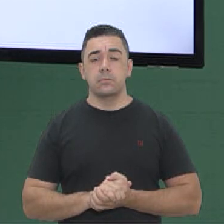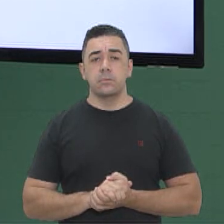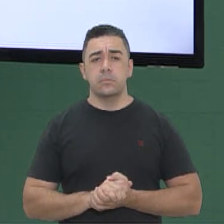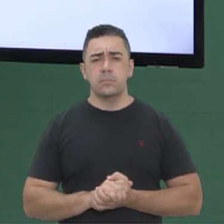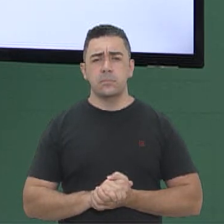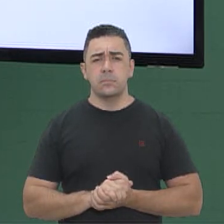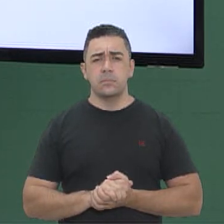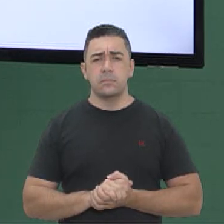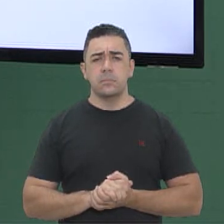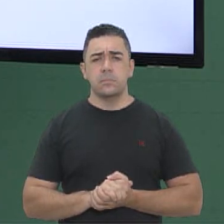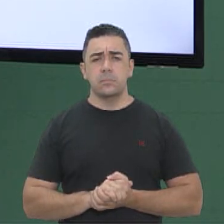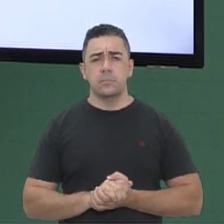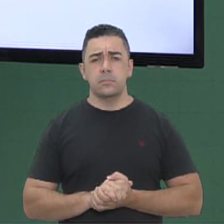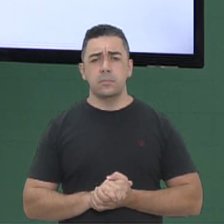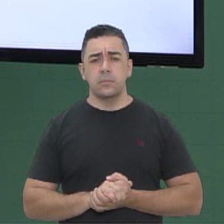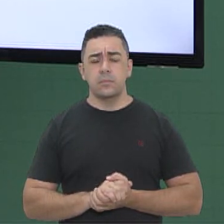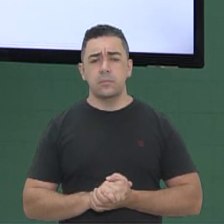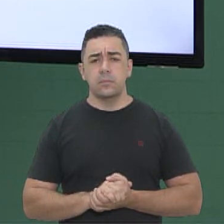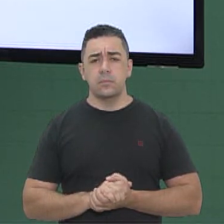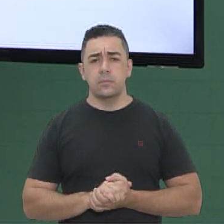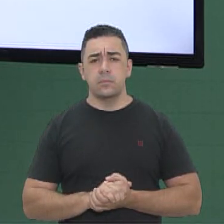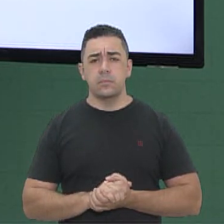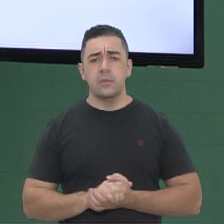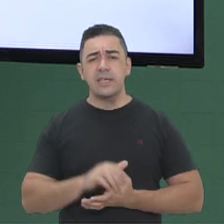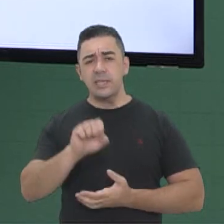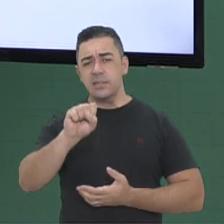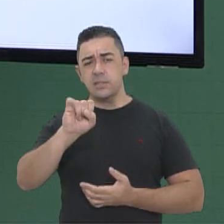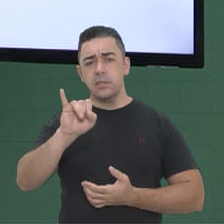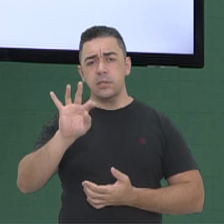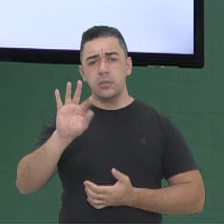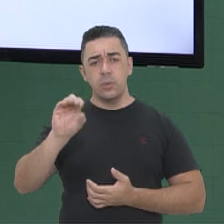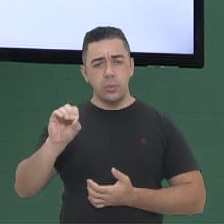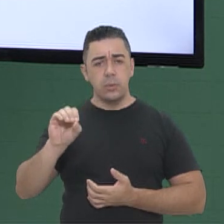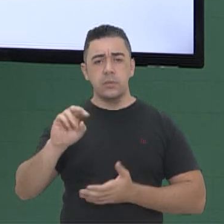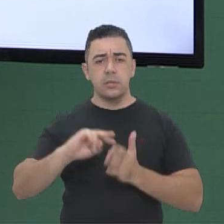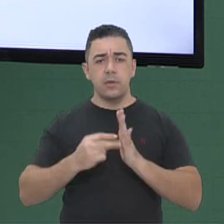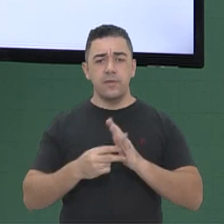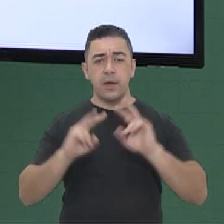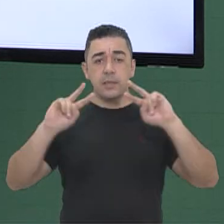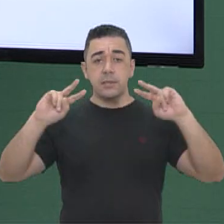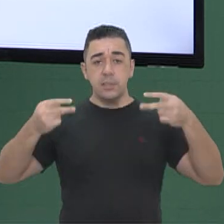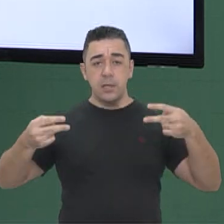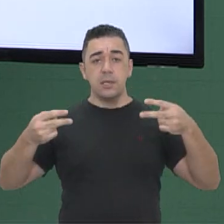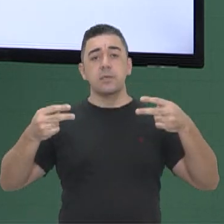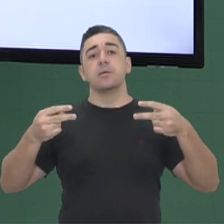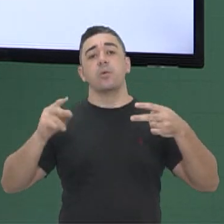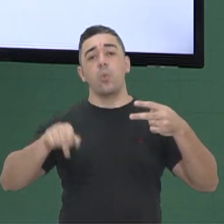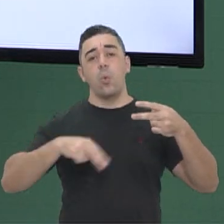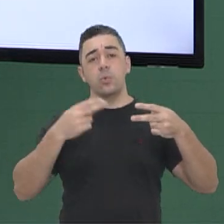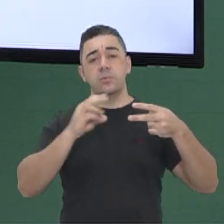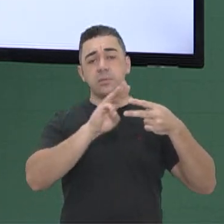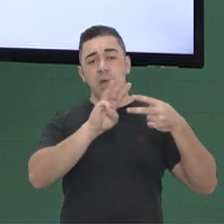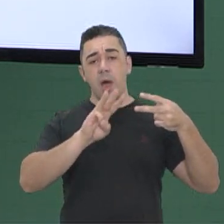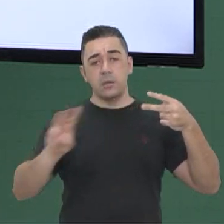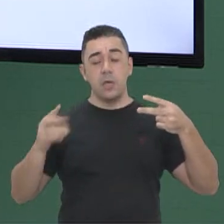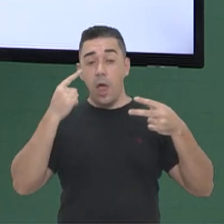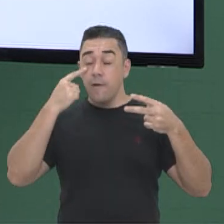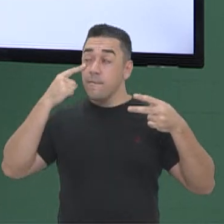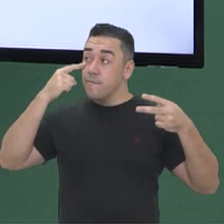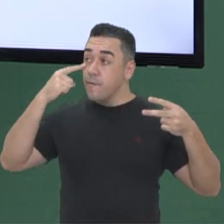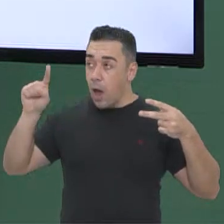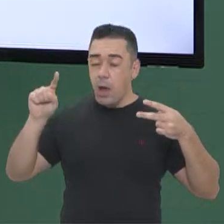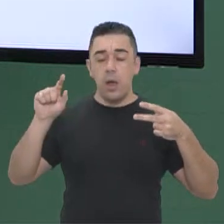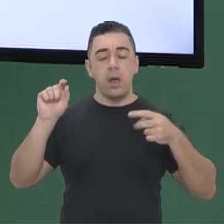sítio. Mas que sítio? Sítio é o site eletrônico aqui, tanto que fala consultar tarifas